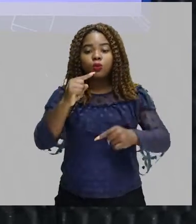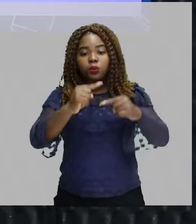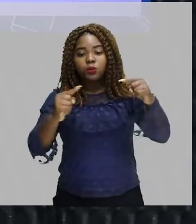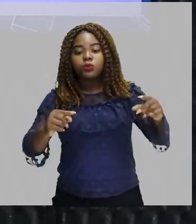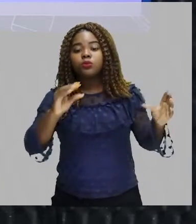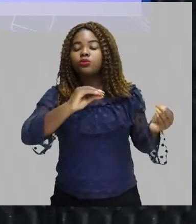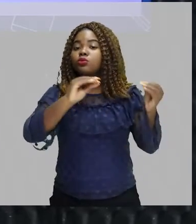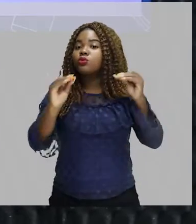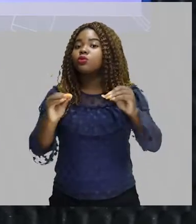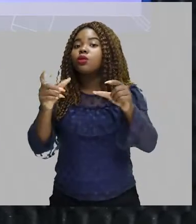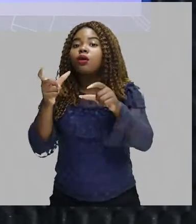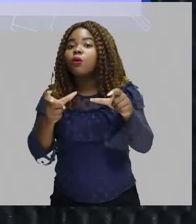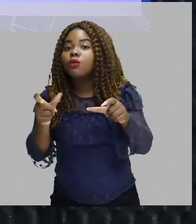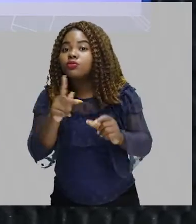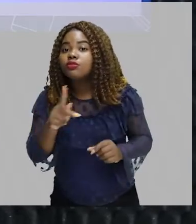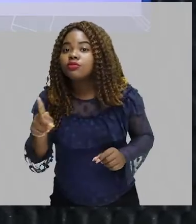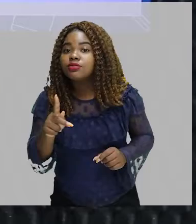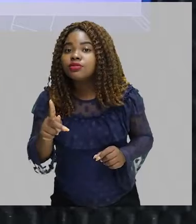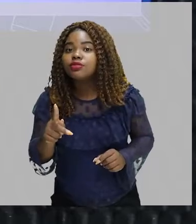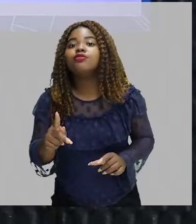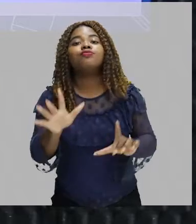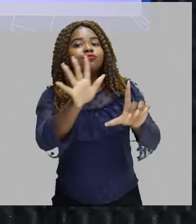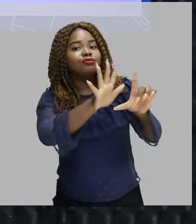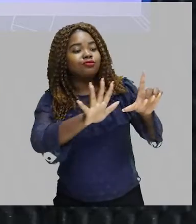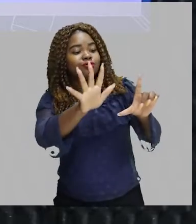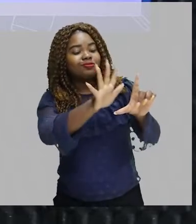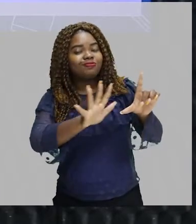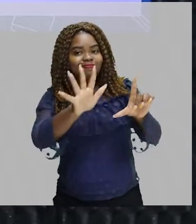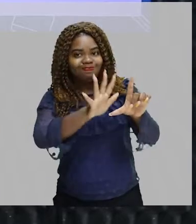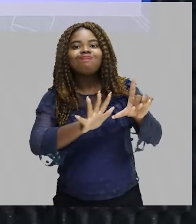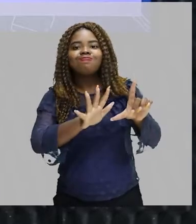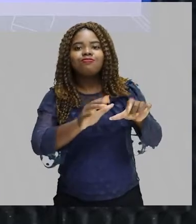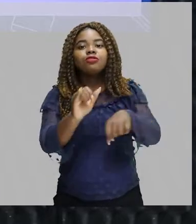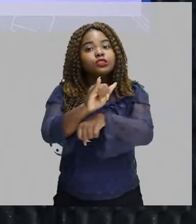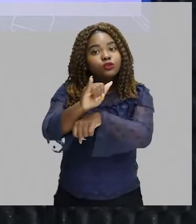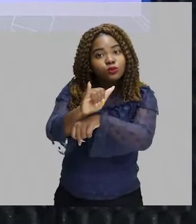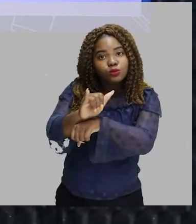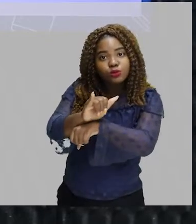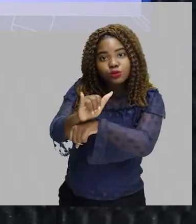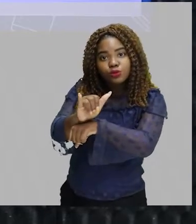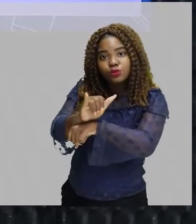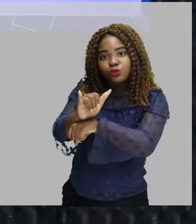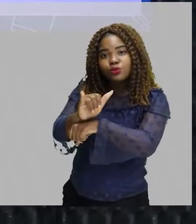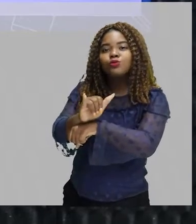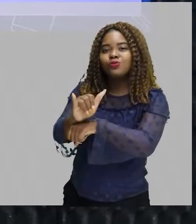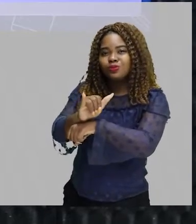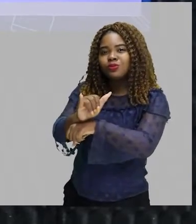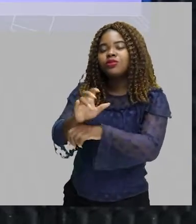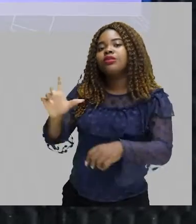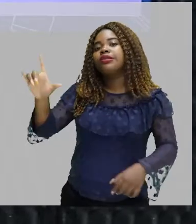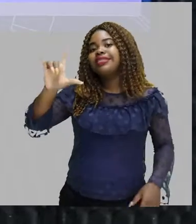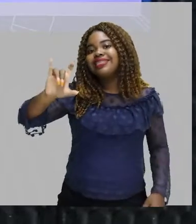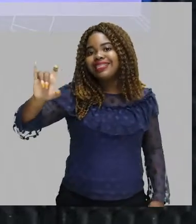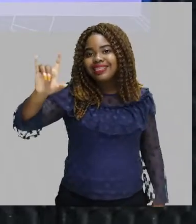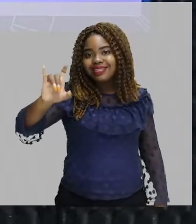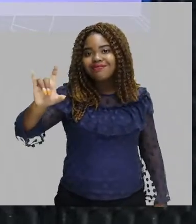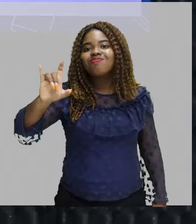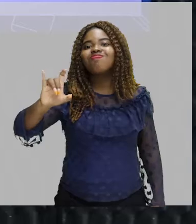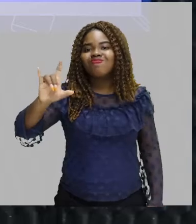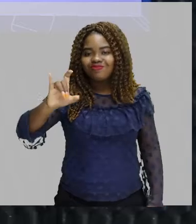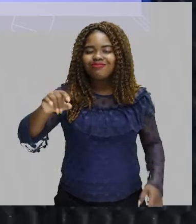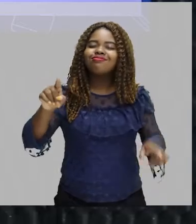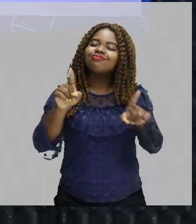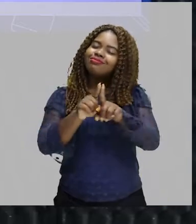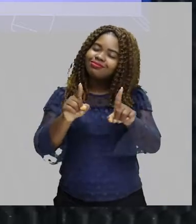Onde, Marcos? Na plataforma Gonçalves Dias, galera, tá? Tem no YouTube, tá? Tá no Instagram, tá bom? Tem também